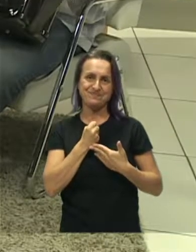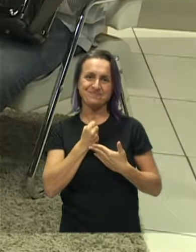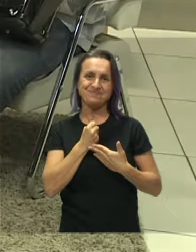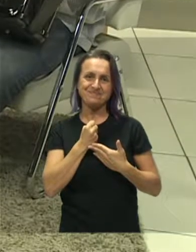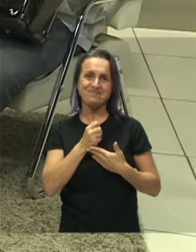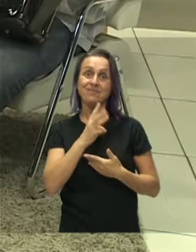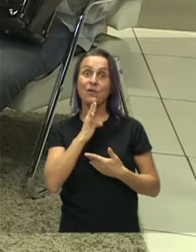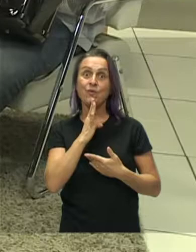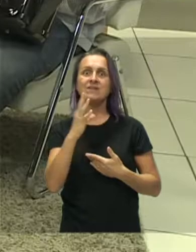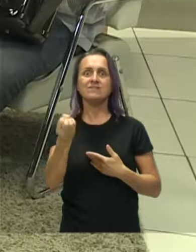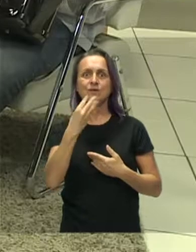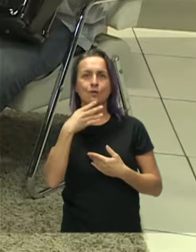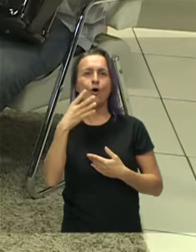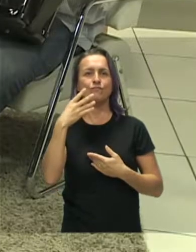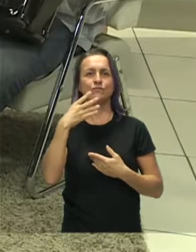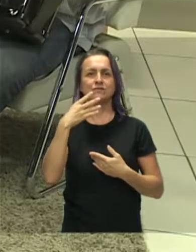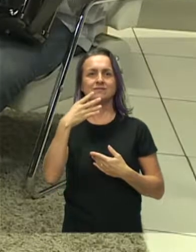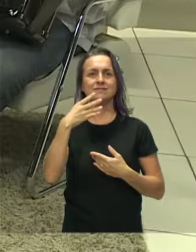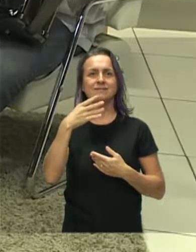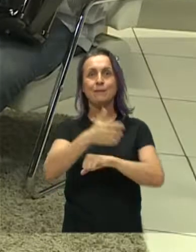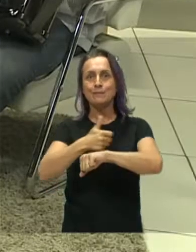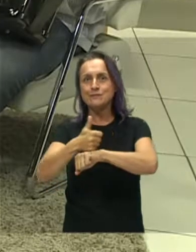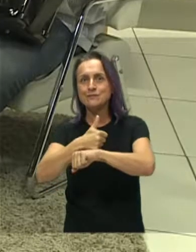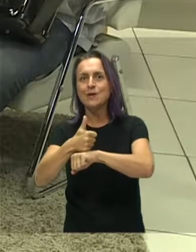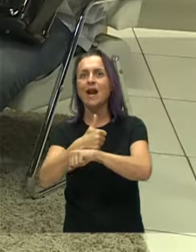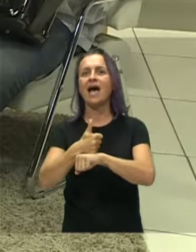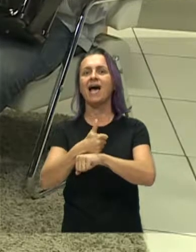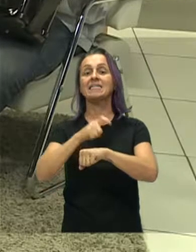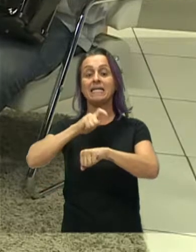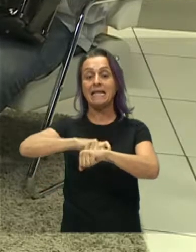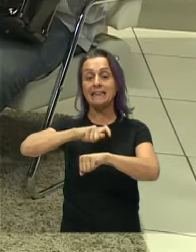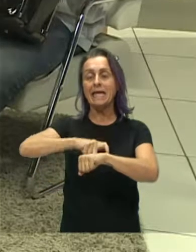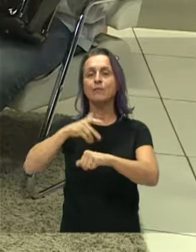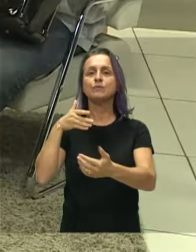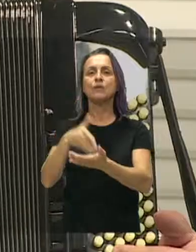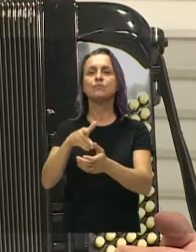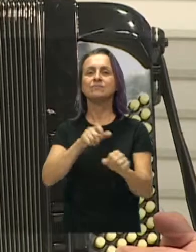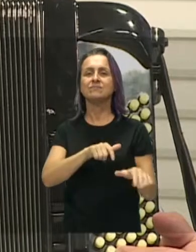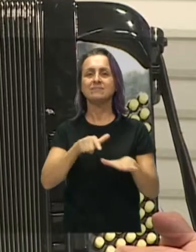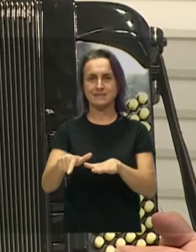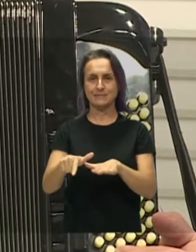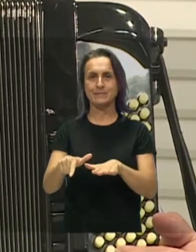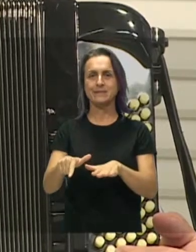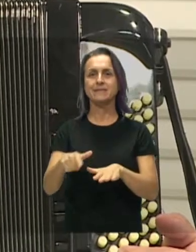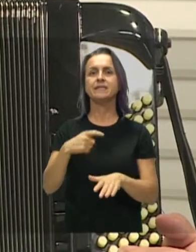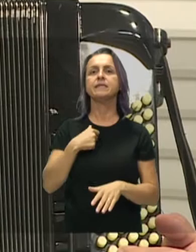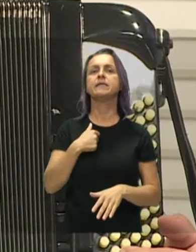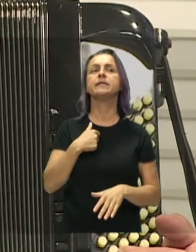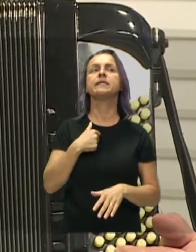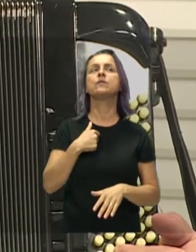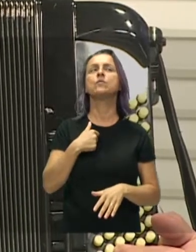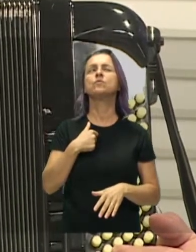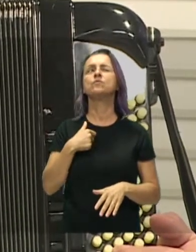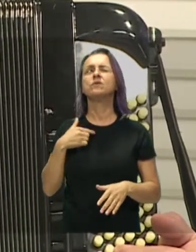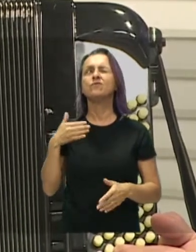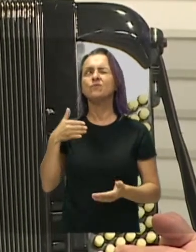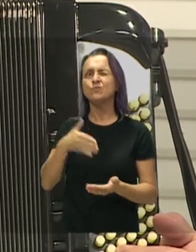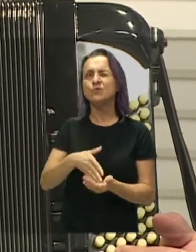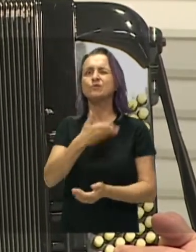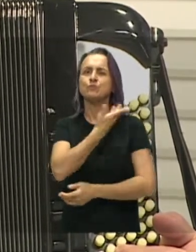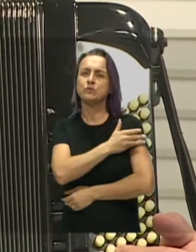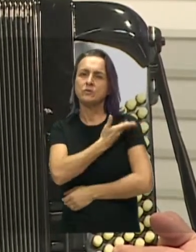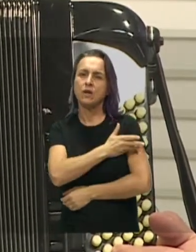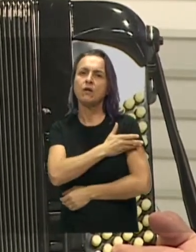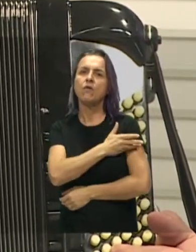novos compositores, de dar tempo de, por exemplo, ainda na última semana, quando a gente estava nos últimos ensaios para ele,